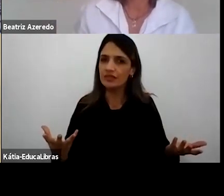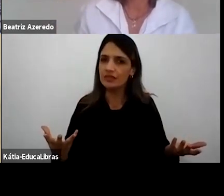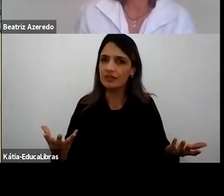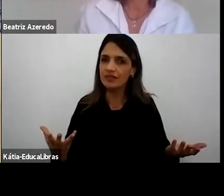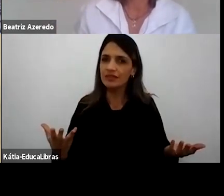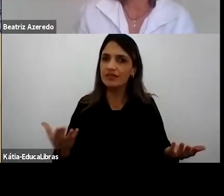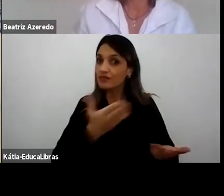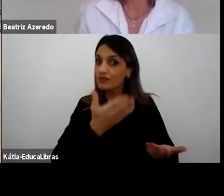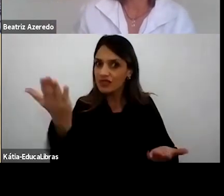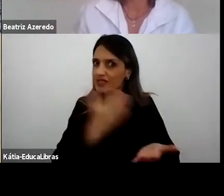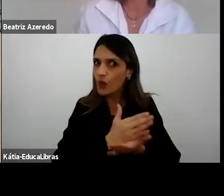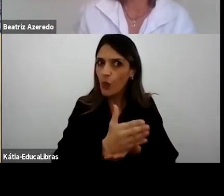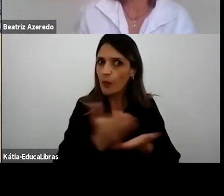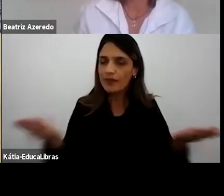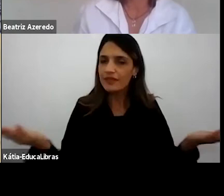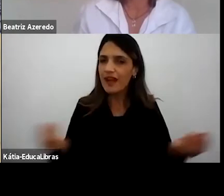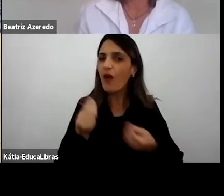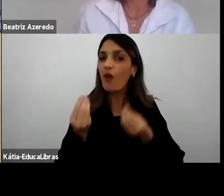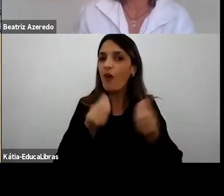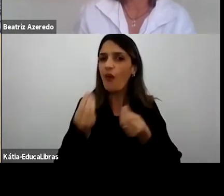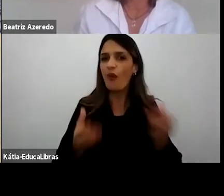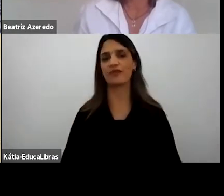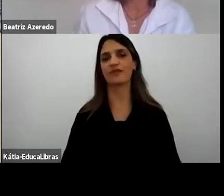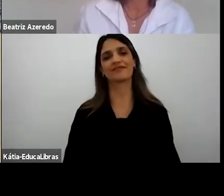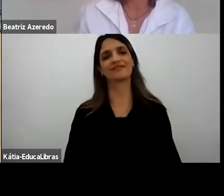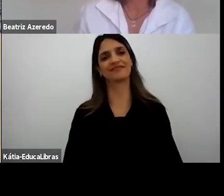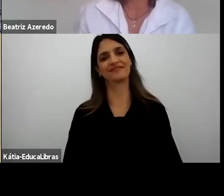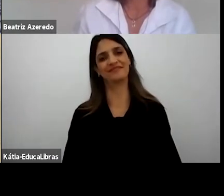Difícil, hein? Por isso que eu não passei as perguntas antes.